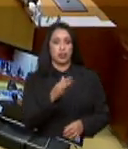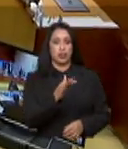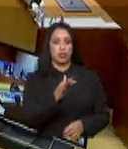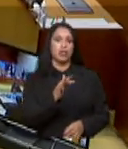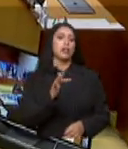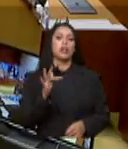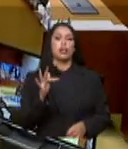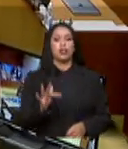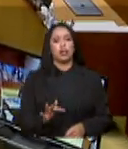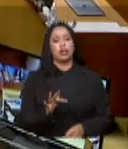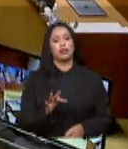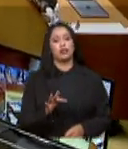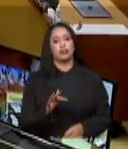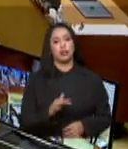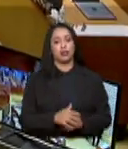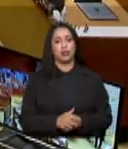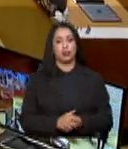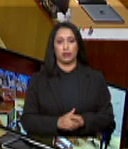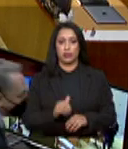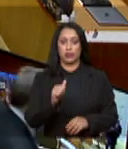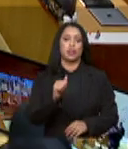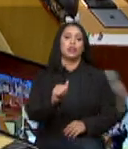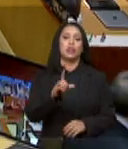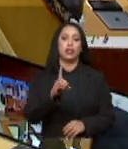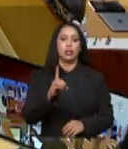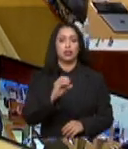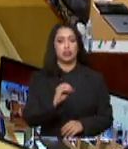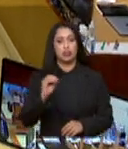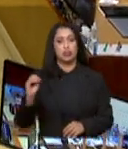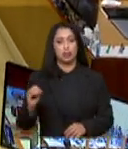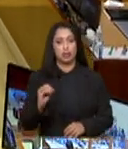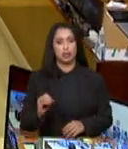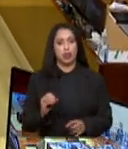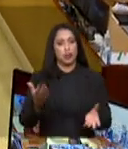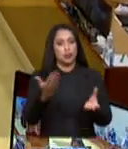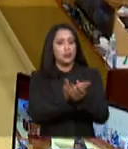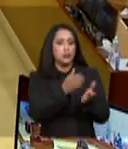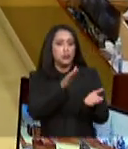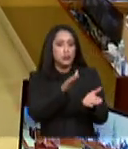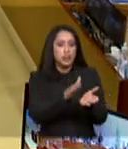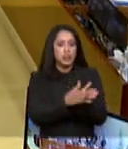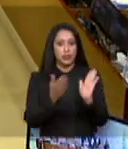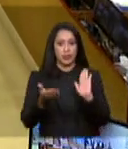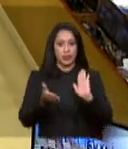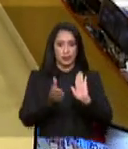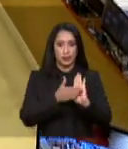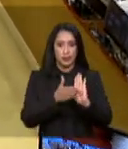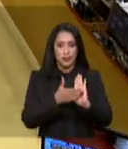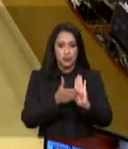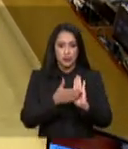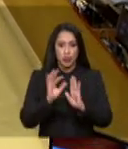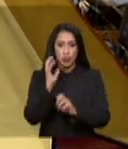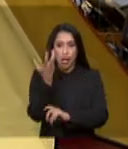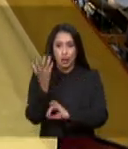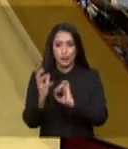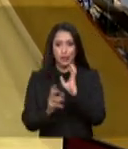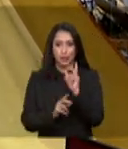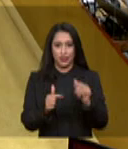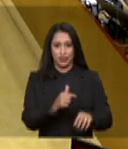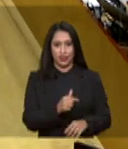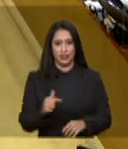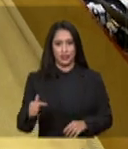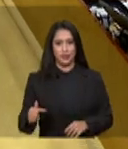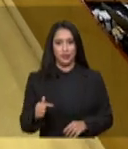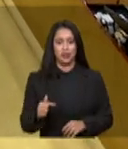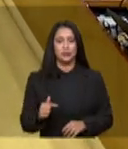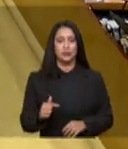e ADO 54 dentro dos processos previstos para a chamada pauta ambiental desta semana.